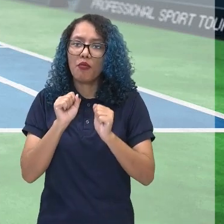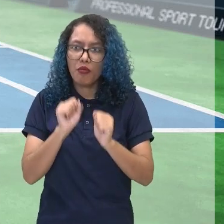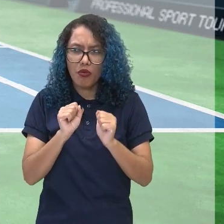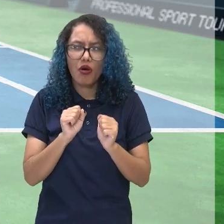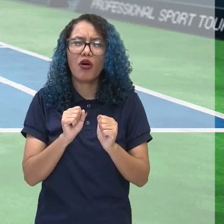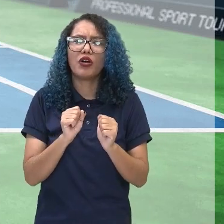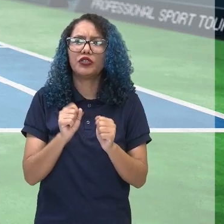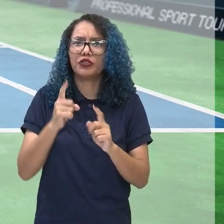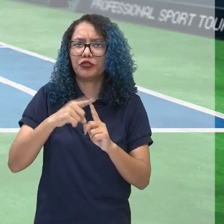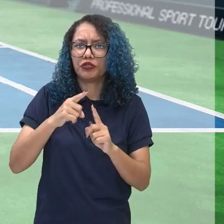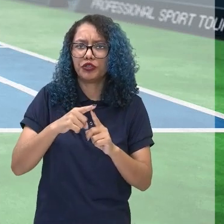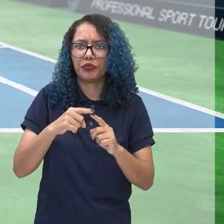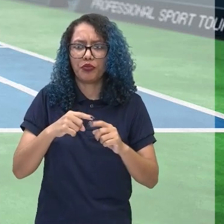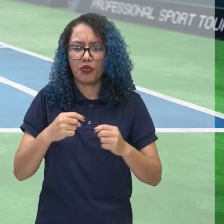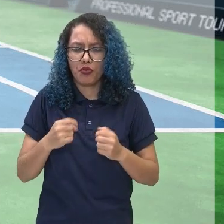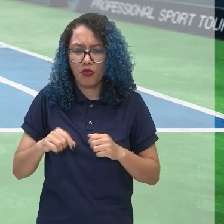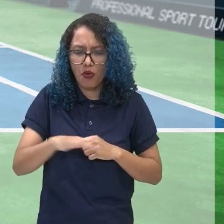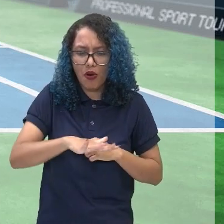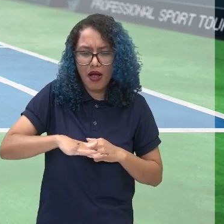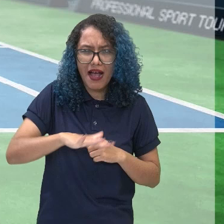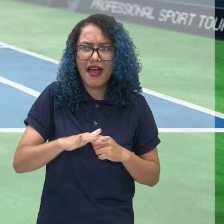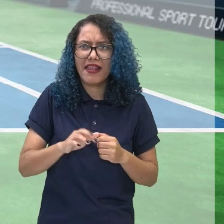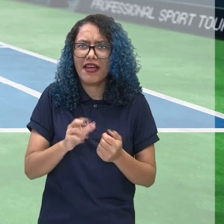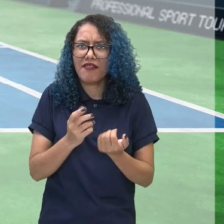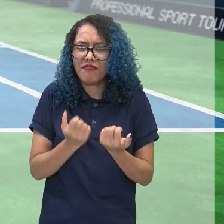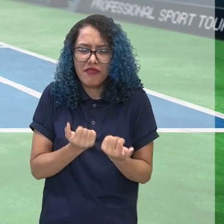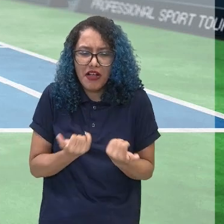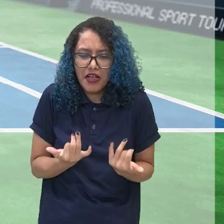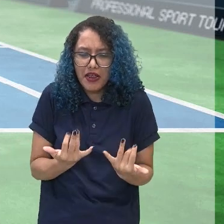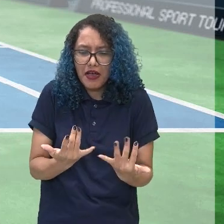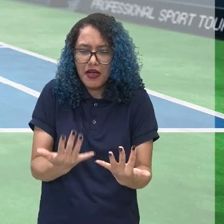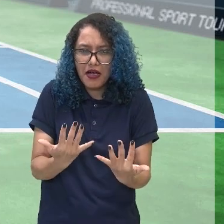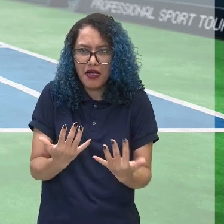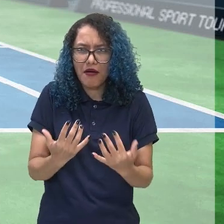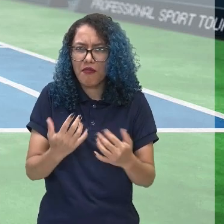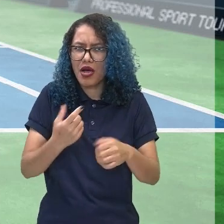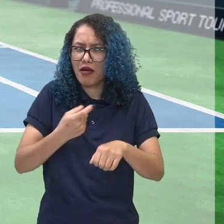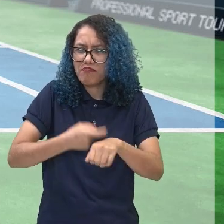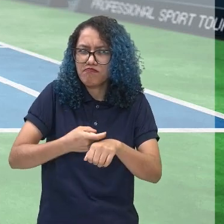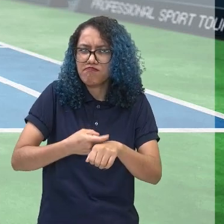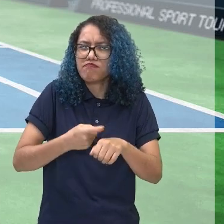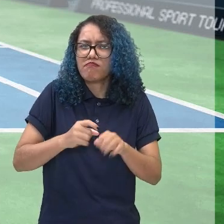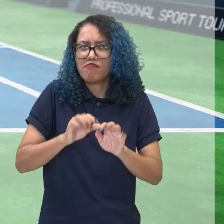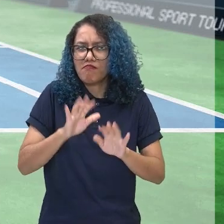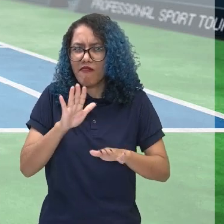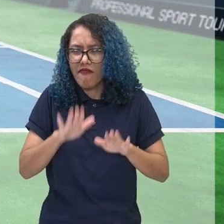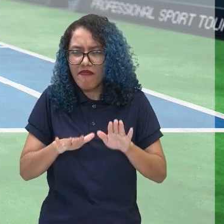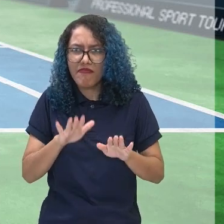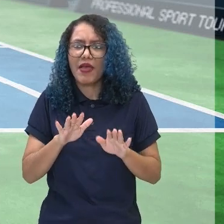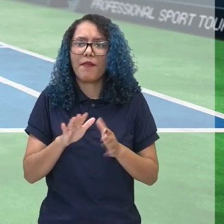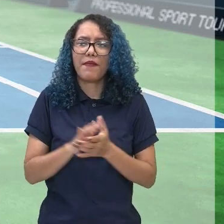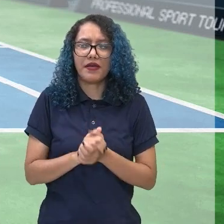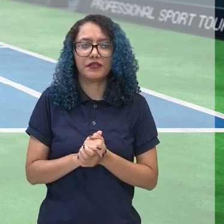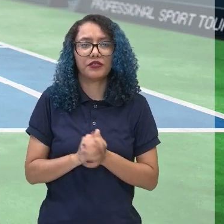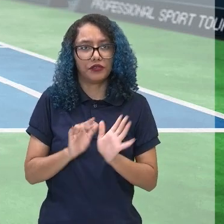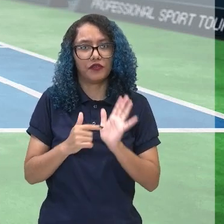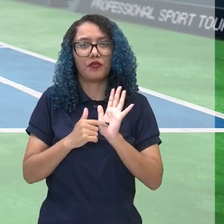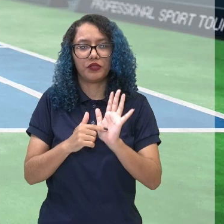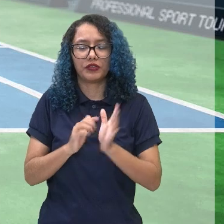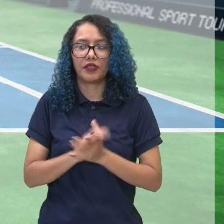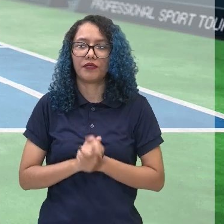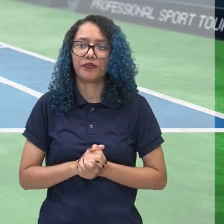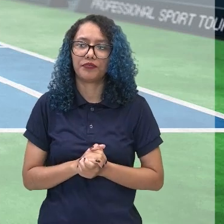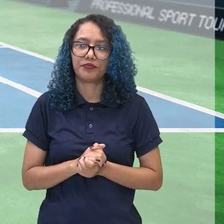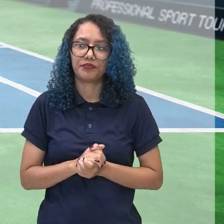grama ou piso duro. Mas que a gente vai conhecer um pouco mais à frente as características desse piso e do campo de jogo. Para a